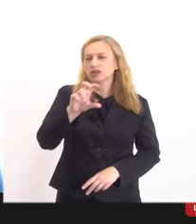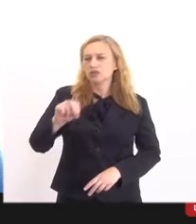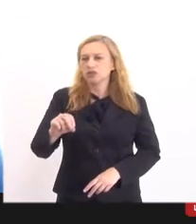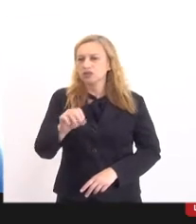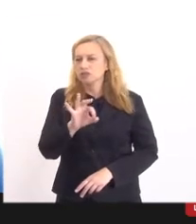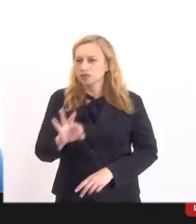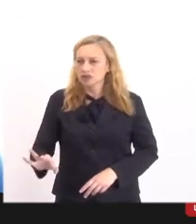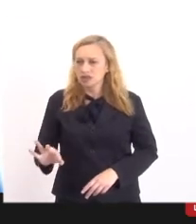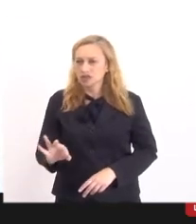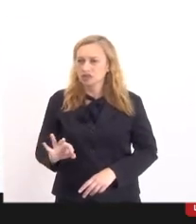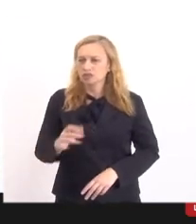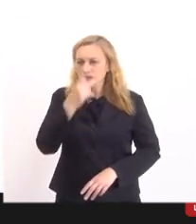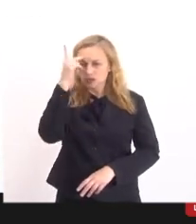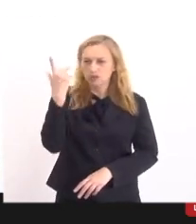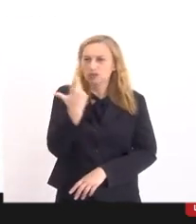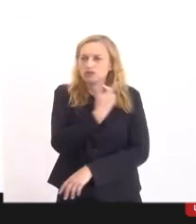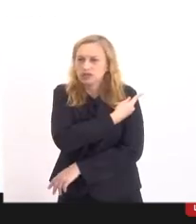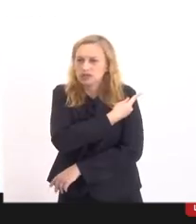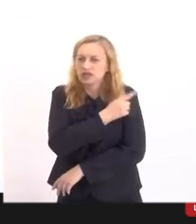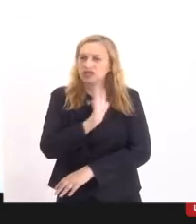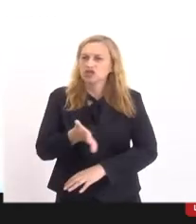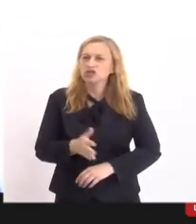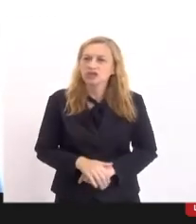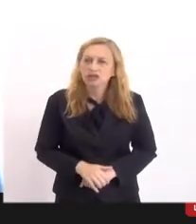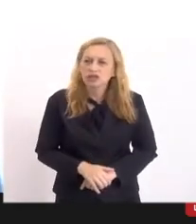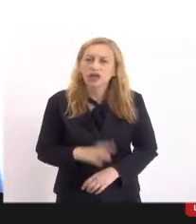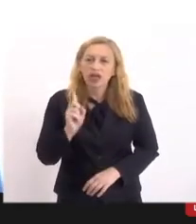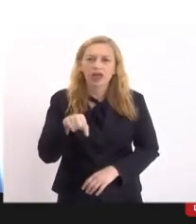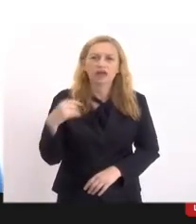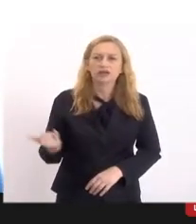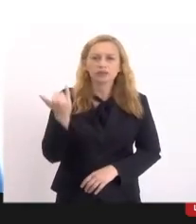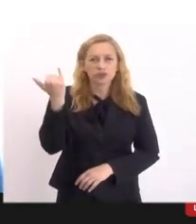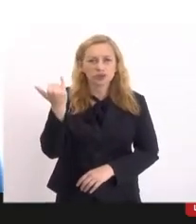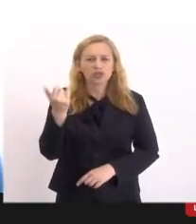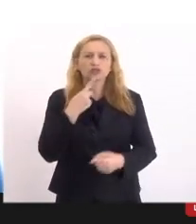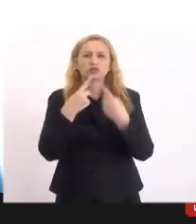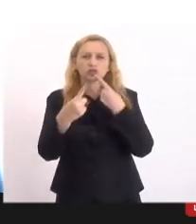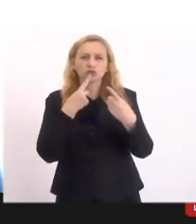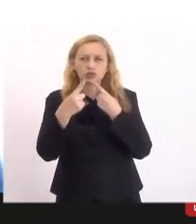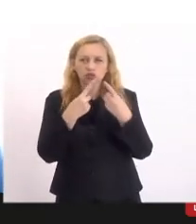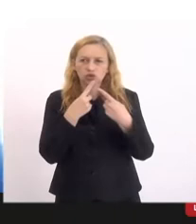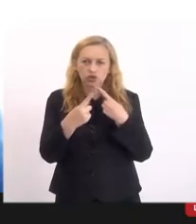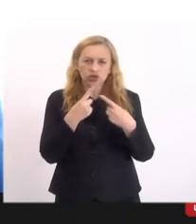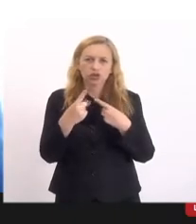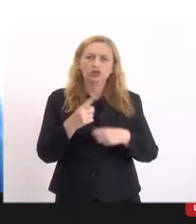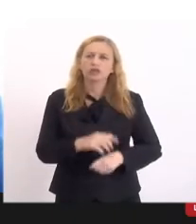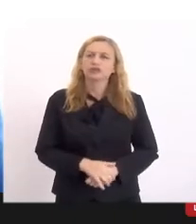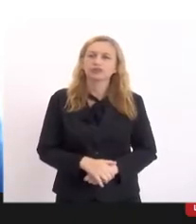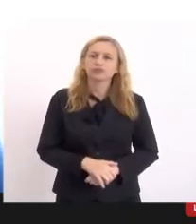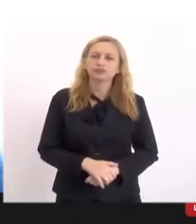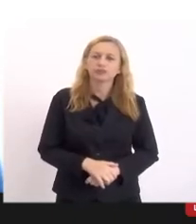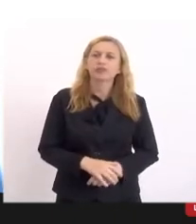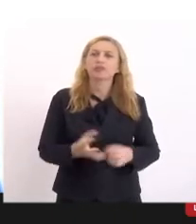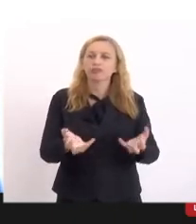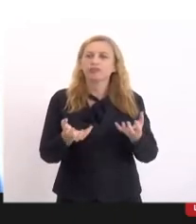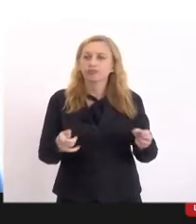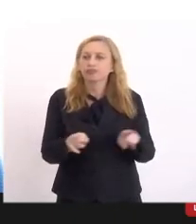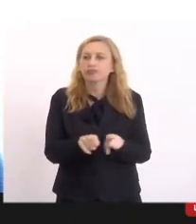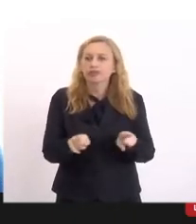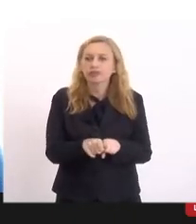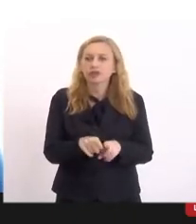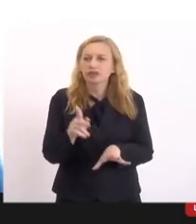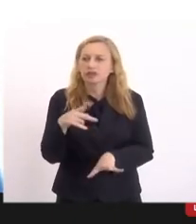vacinal completo. Então, esses são alguns temas que a gente pretende debater nessa audiência pública, e eu quero também tirar um voz na